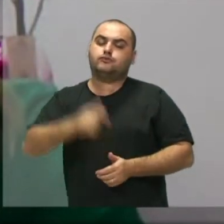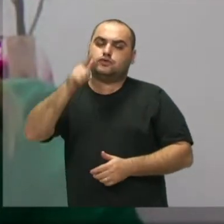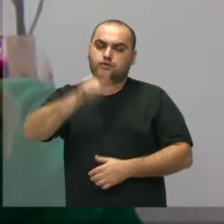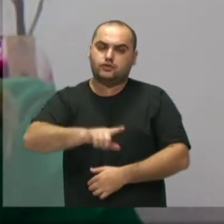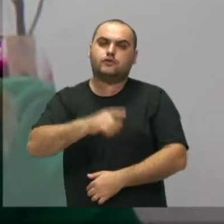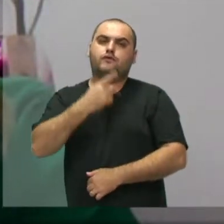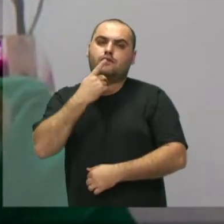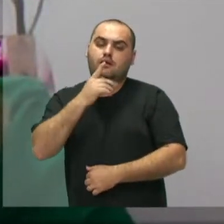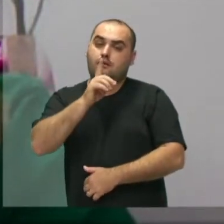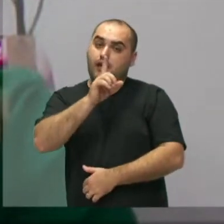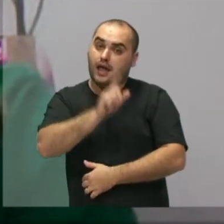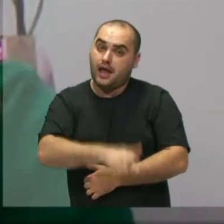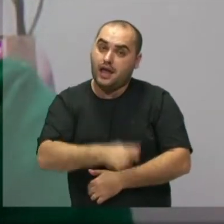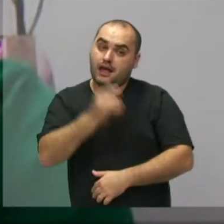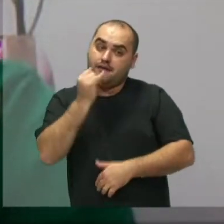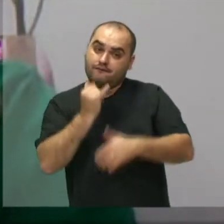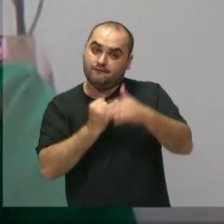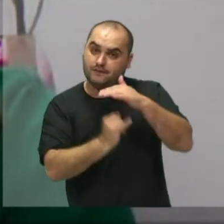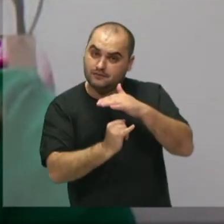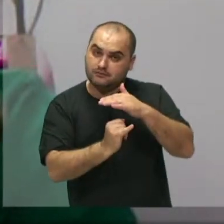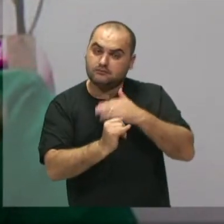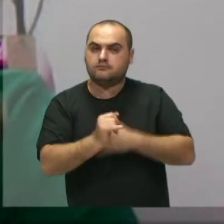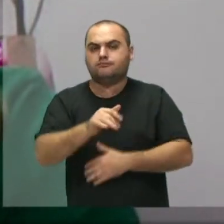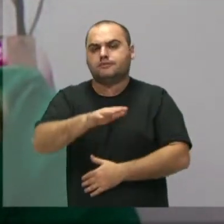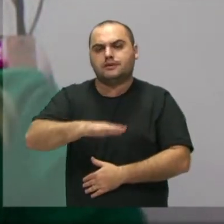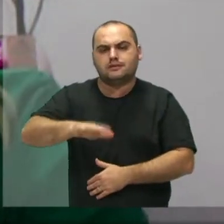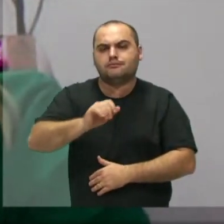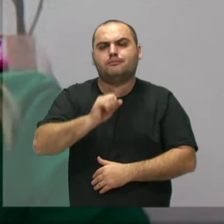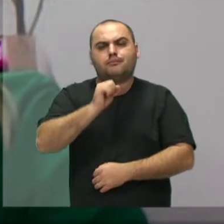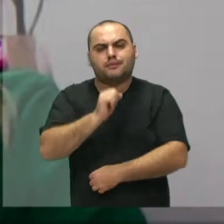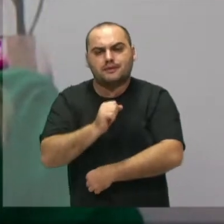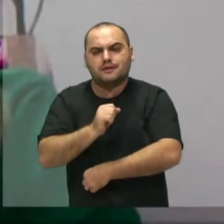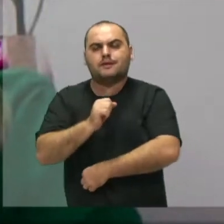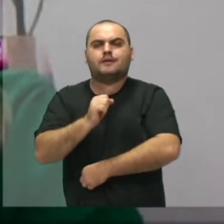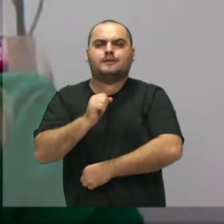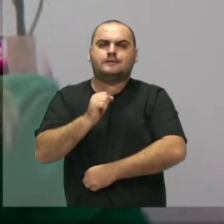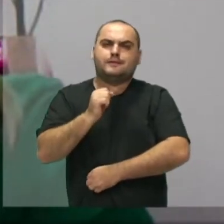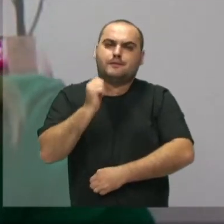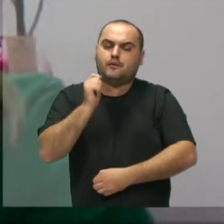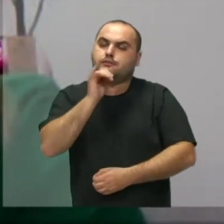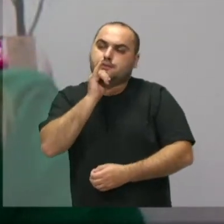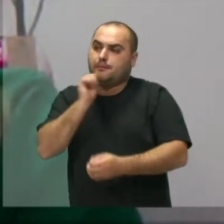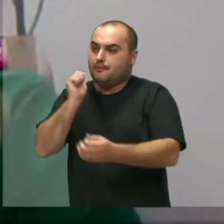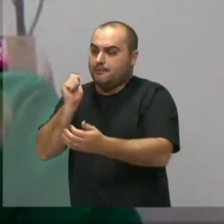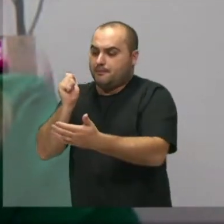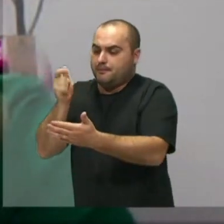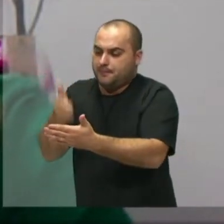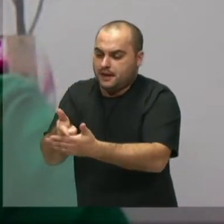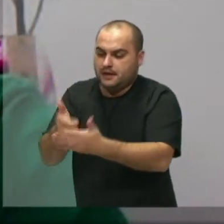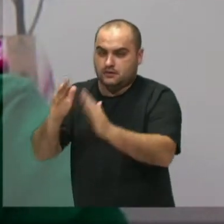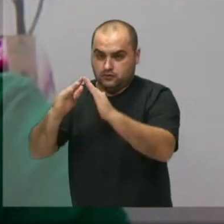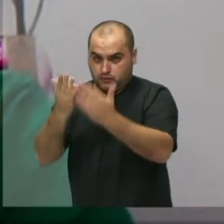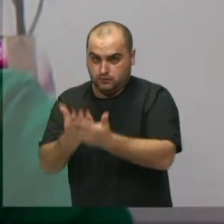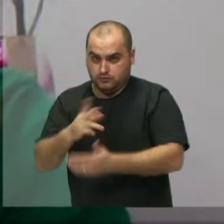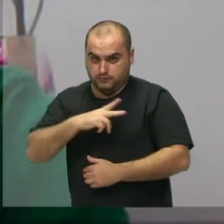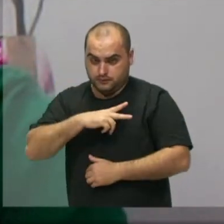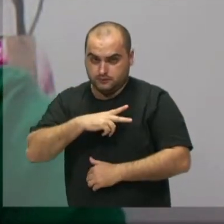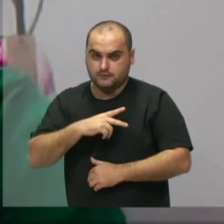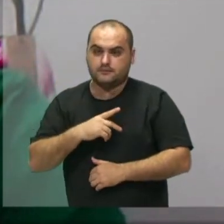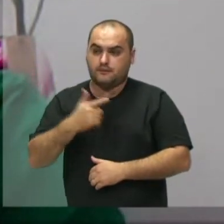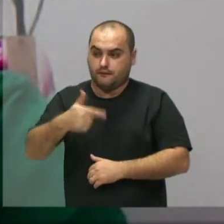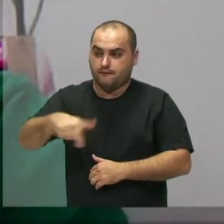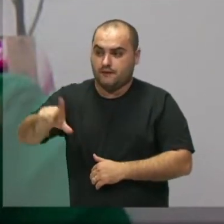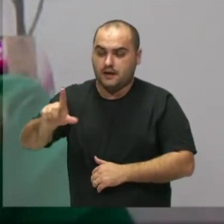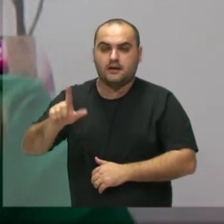é um investimento, né? Para a gente poder, quando a gente paga um colégio para o filho, ou coloca um filho numa escola, quer que o filho